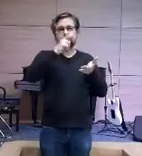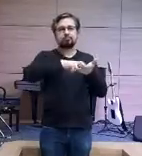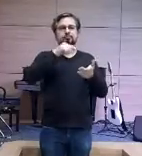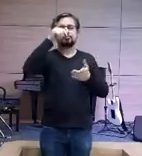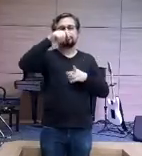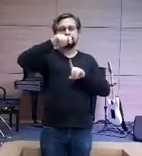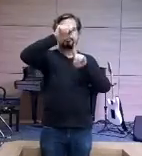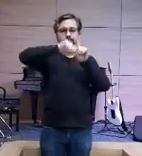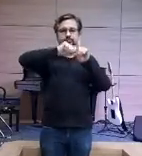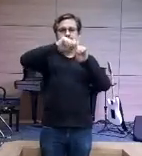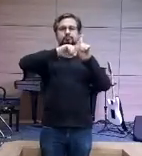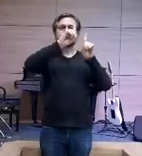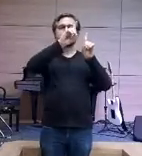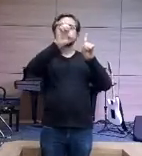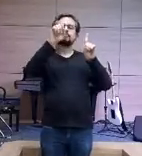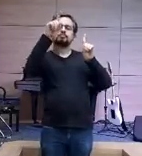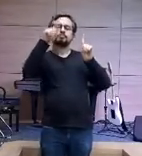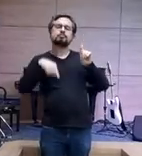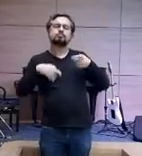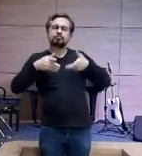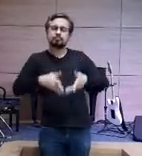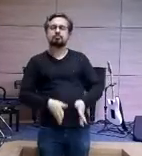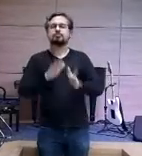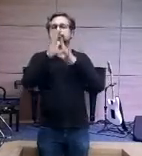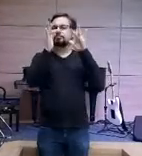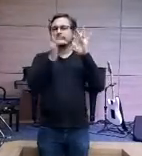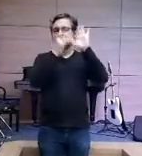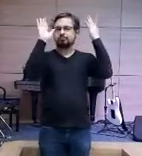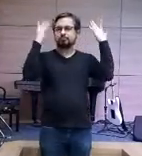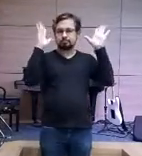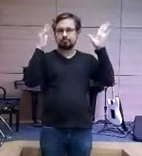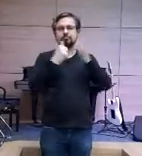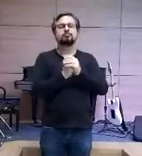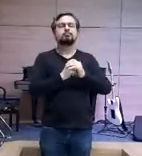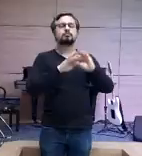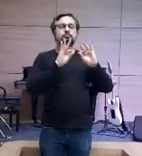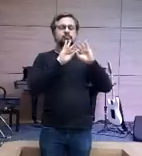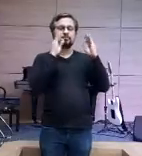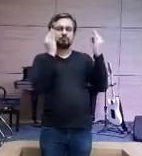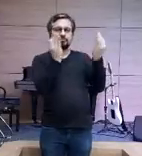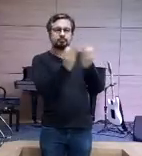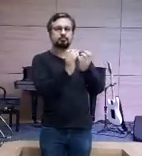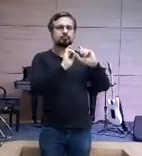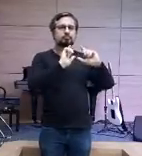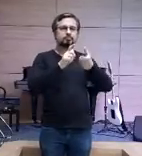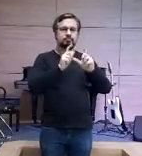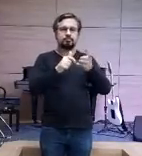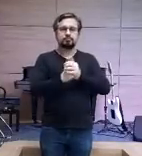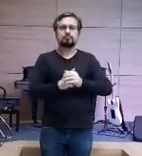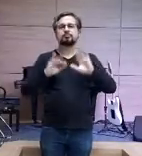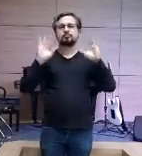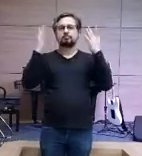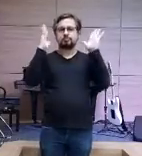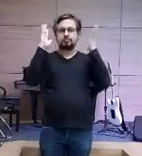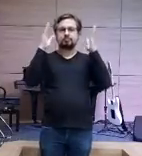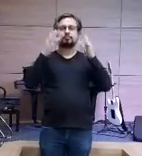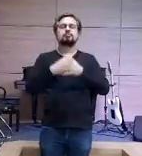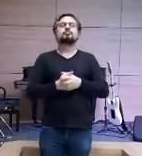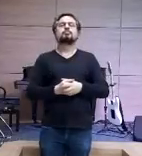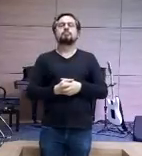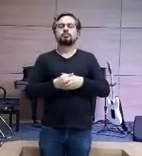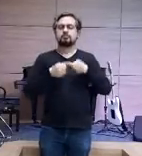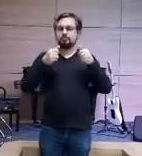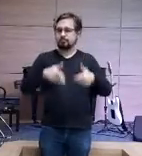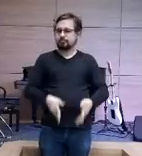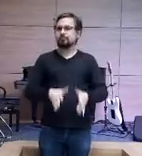o mês de dezembro o mês Onde família se reúnem para Celebrar o Natal